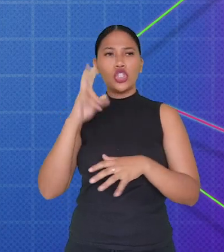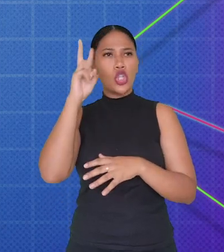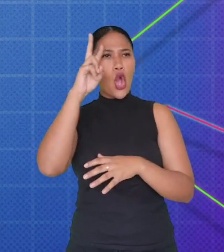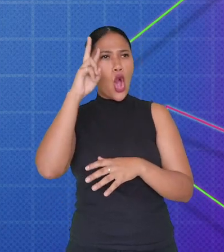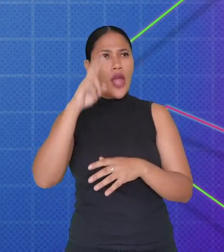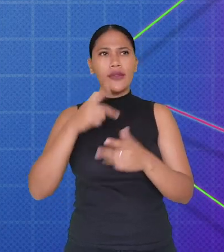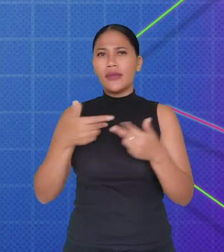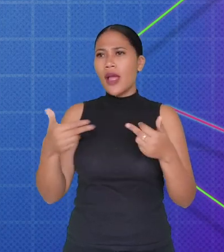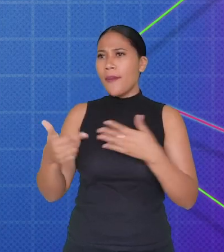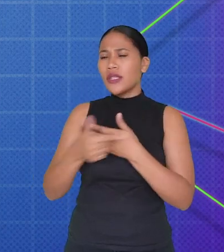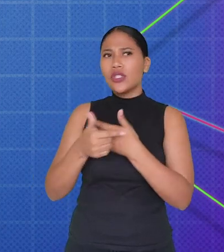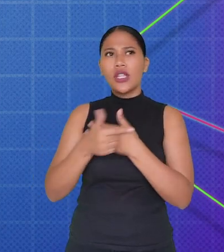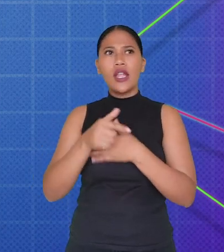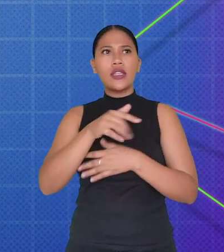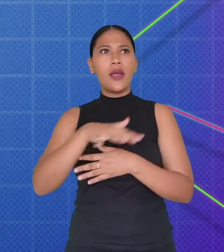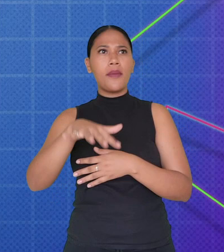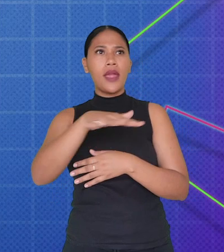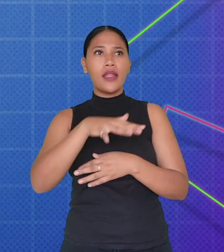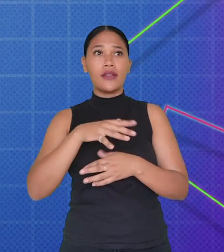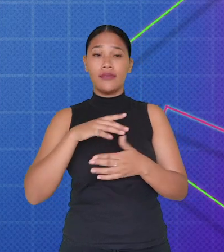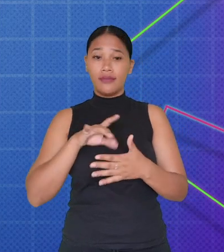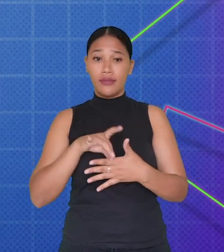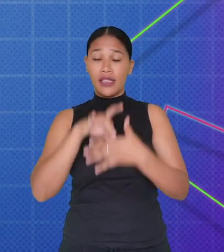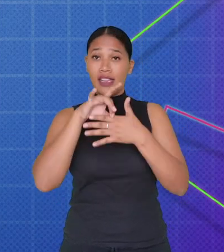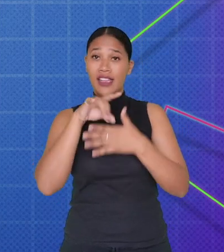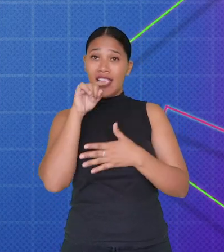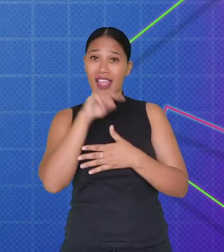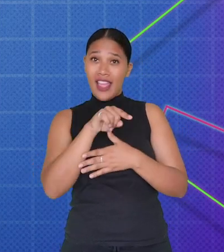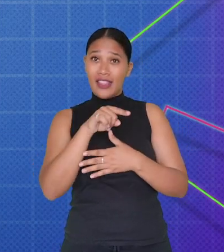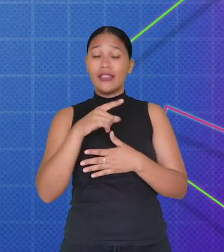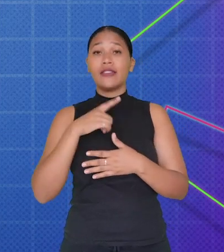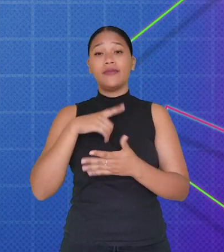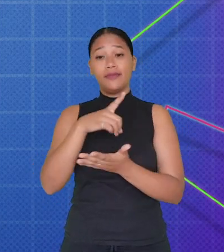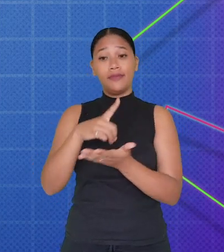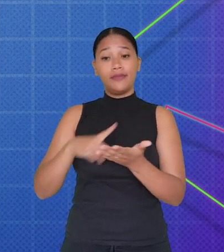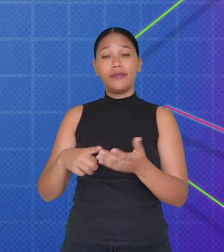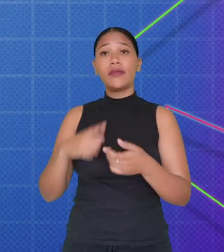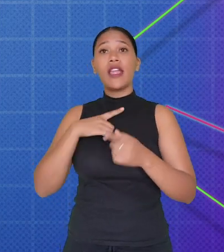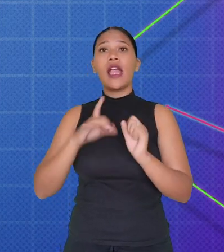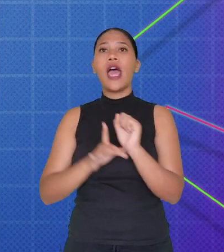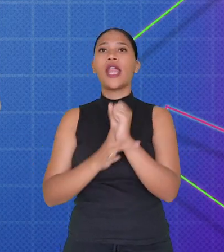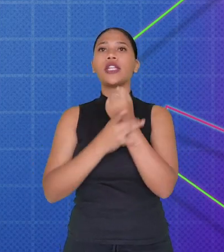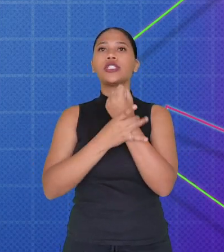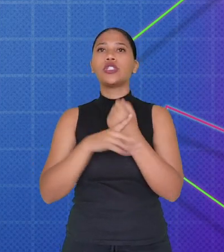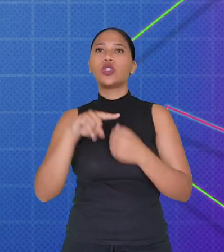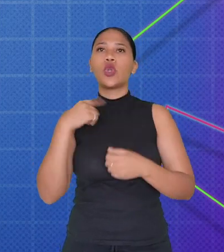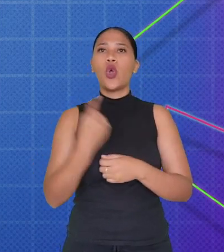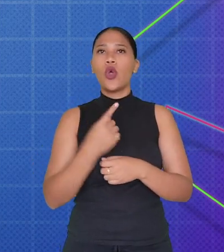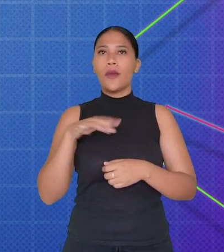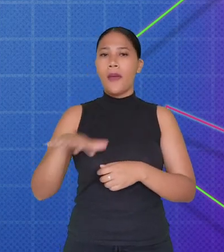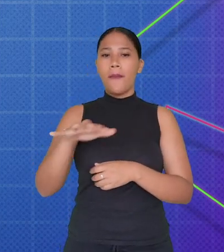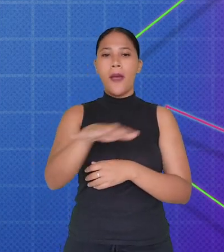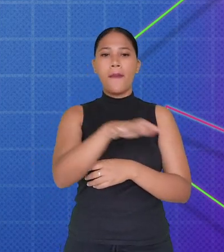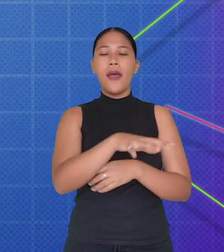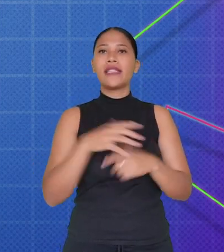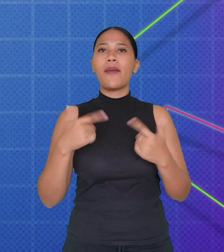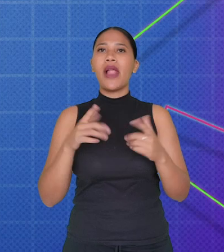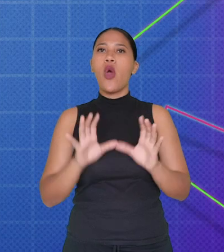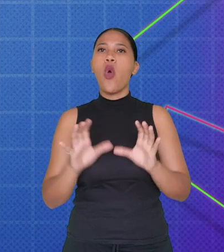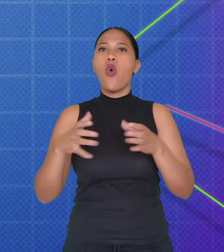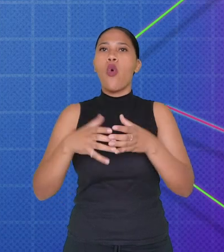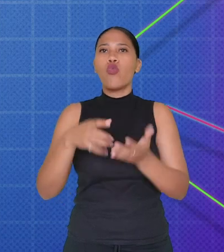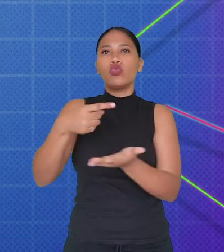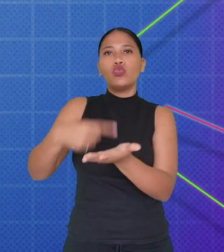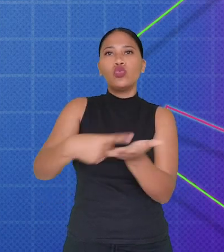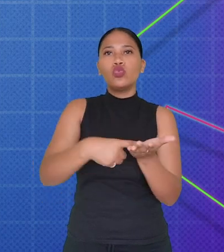história personagens em ambientes ao liderar a equipe de produção o game designer deve garantir que todas as áreas estejam